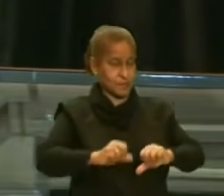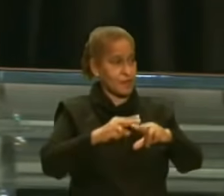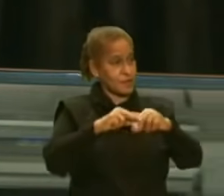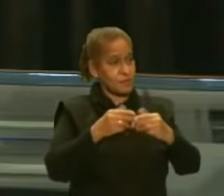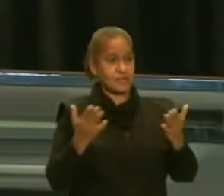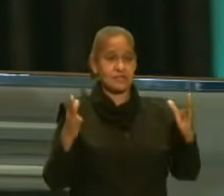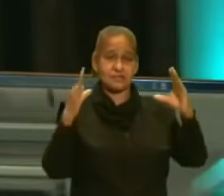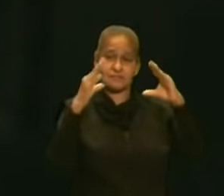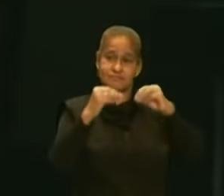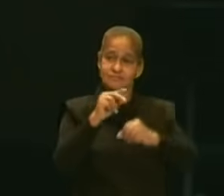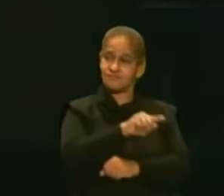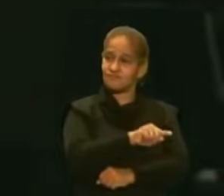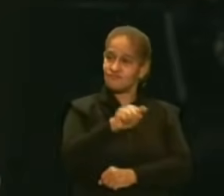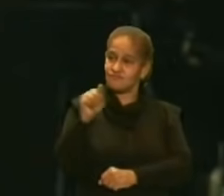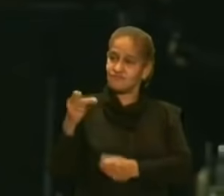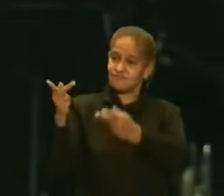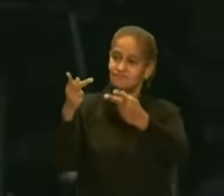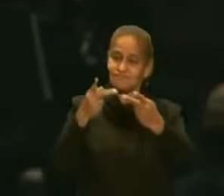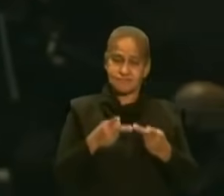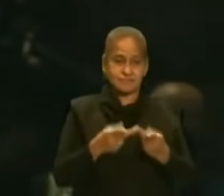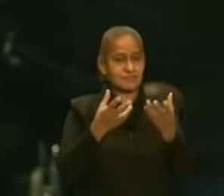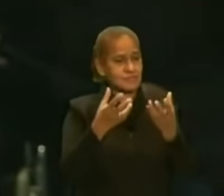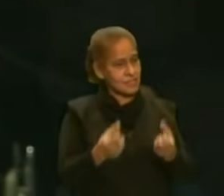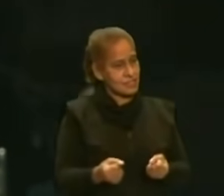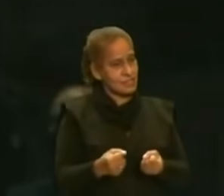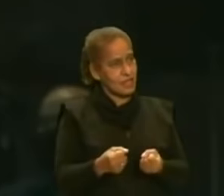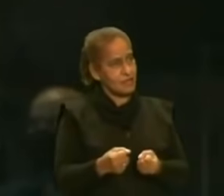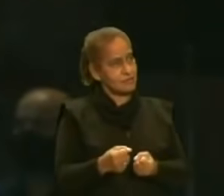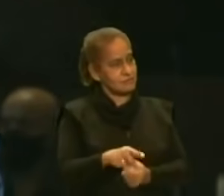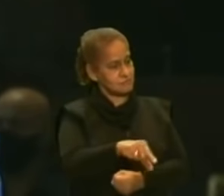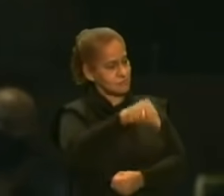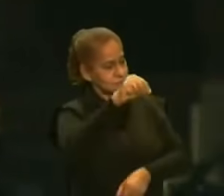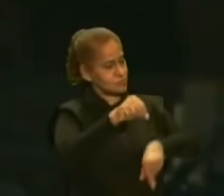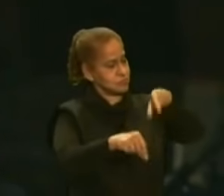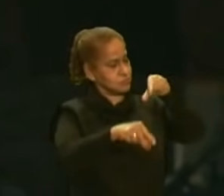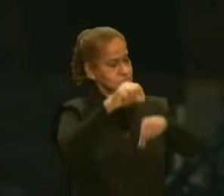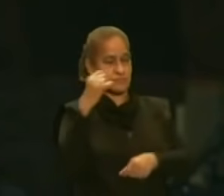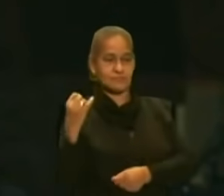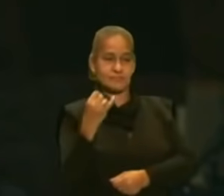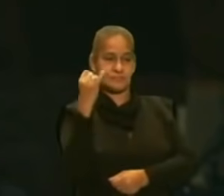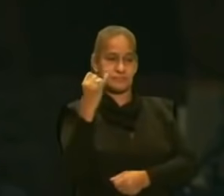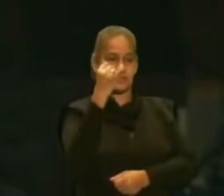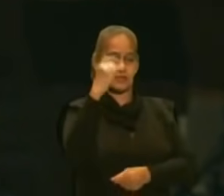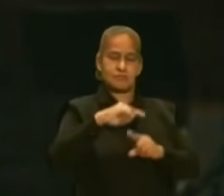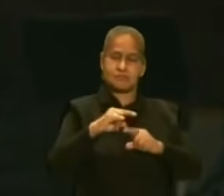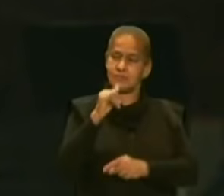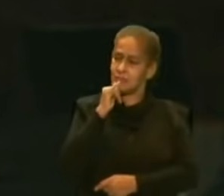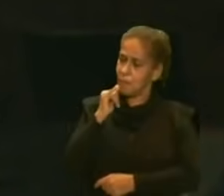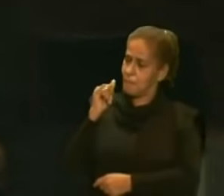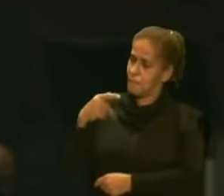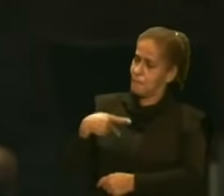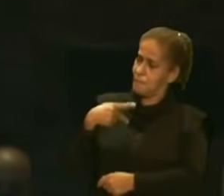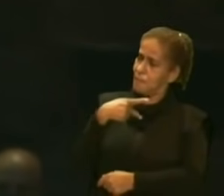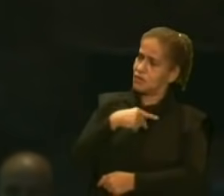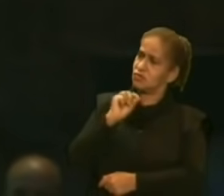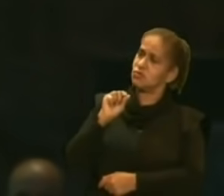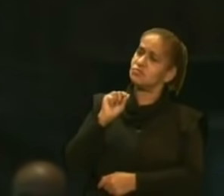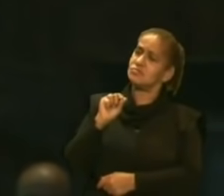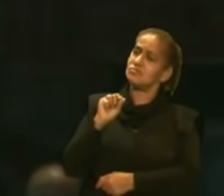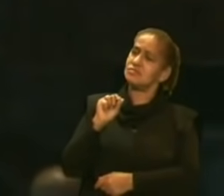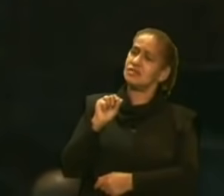algumas decisões. Talvez você vai dizer, mas pastor, onde o senhor quer chegar com tudo